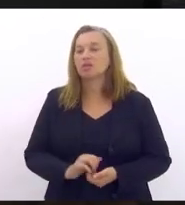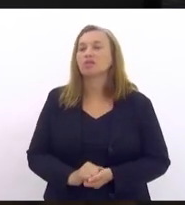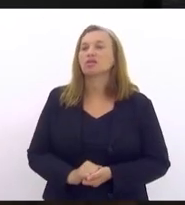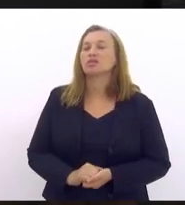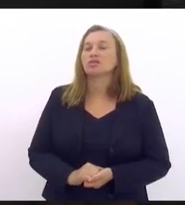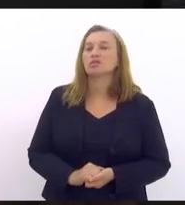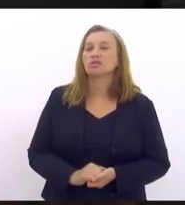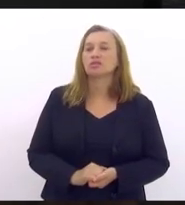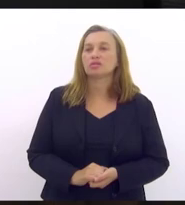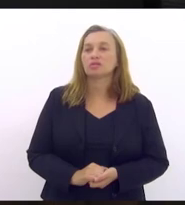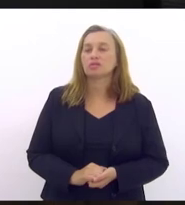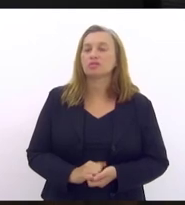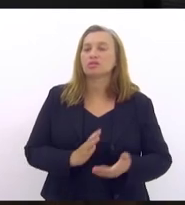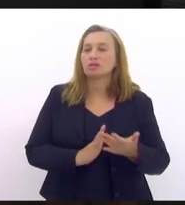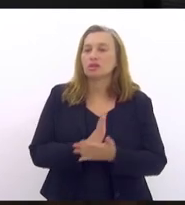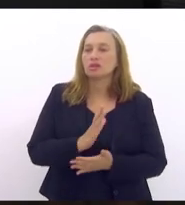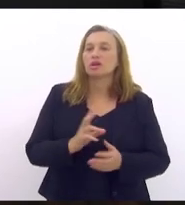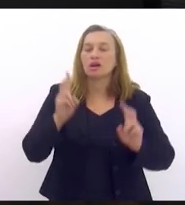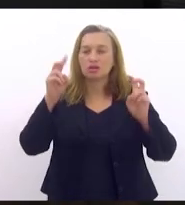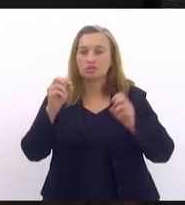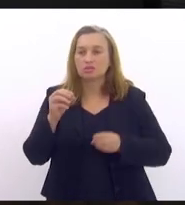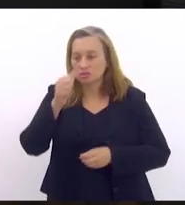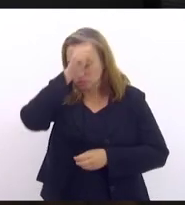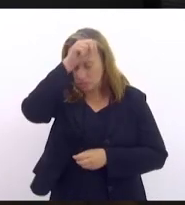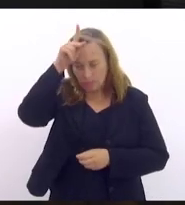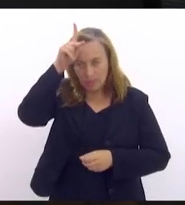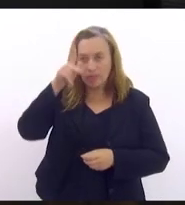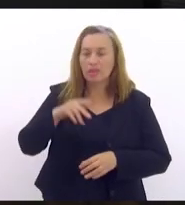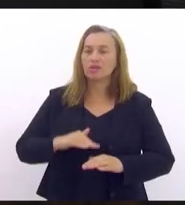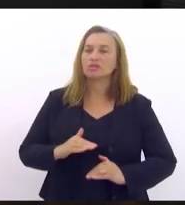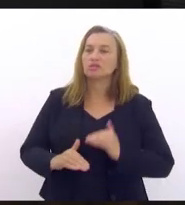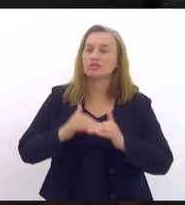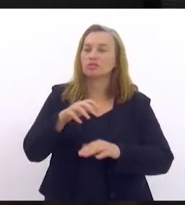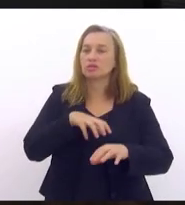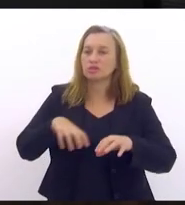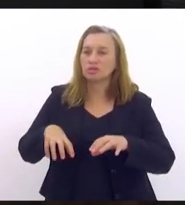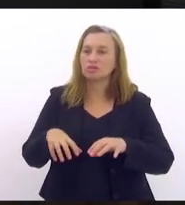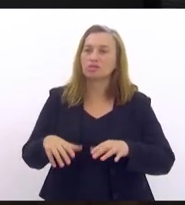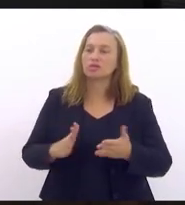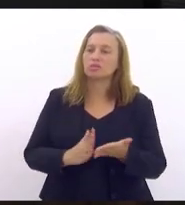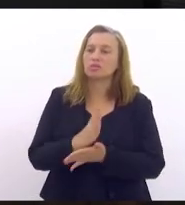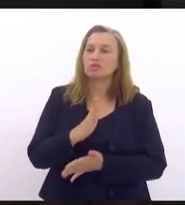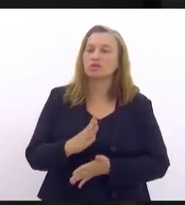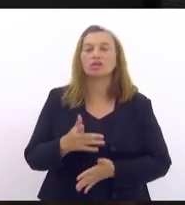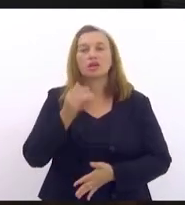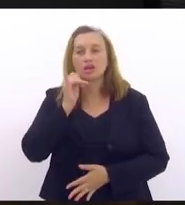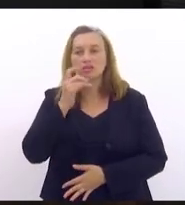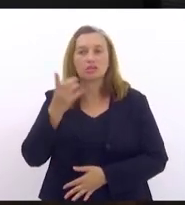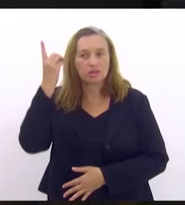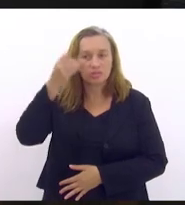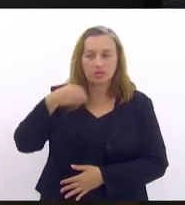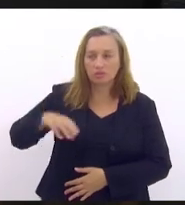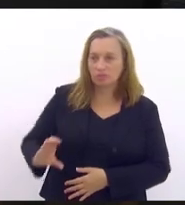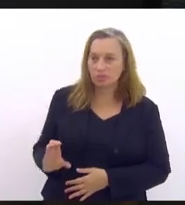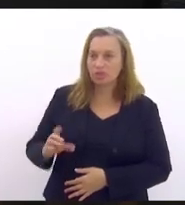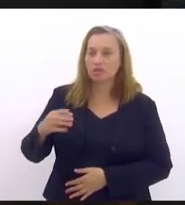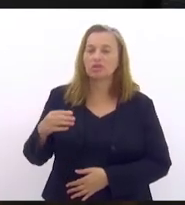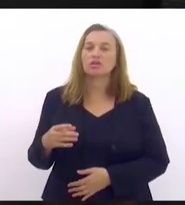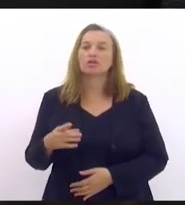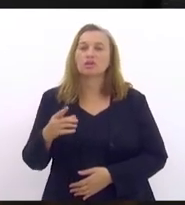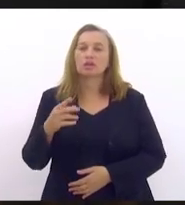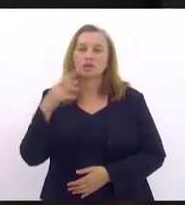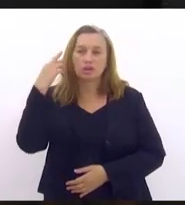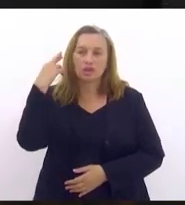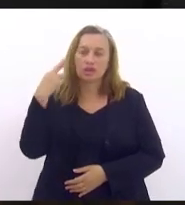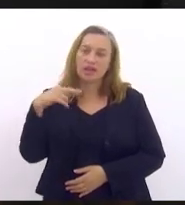nacional favorável e de assuntos municipais e de desenvolvimento regional favorável. Relatores, deputados Carlos Mink e